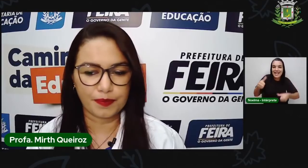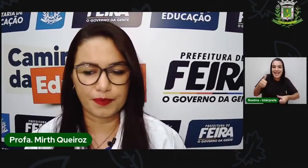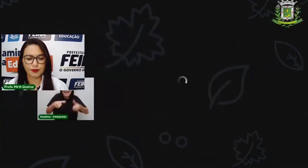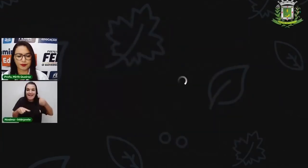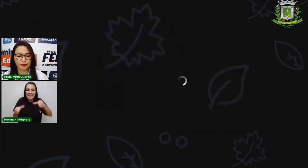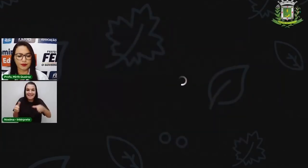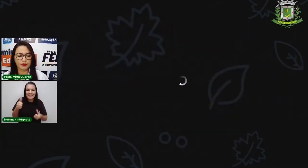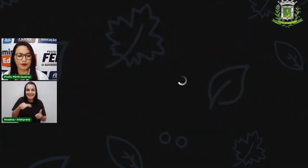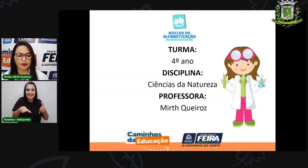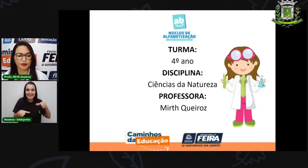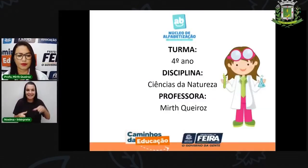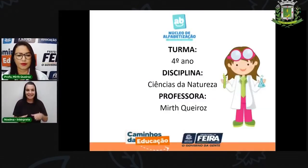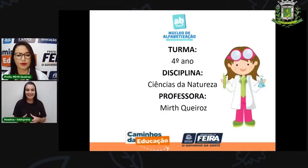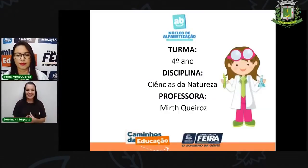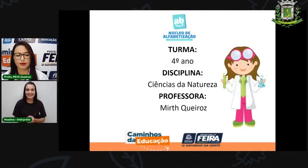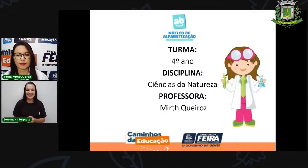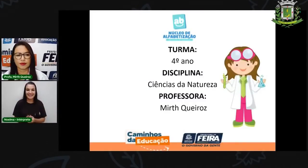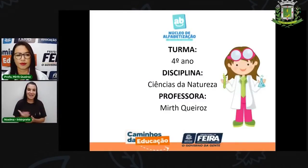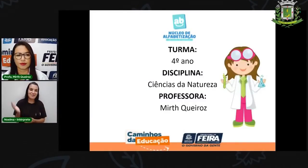aula?